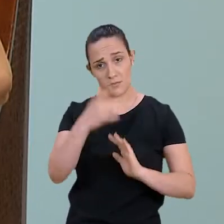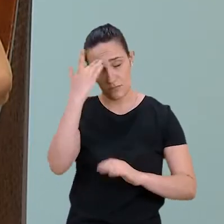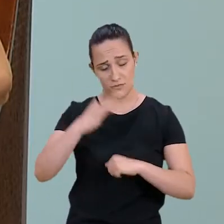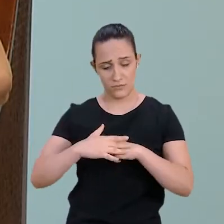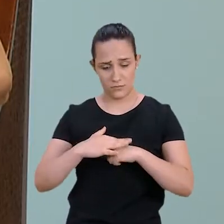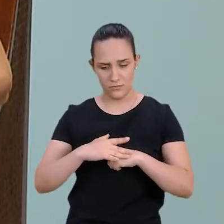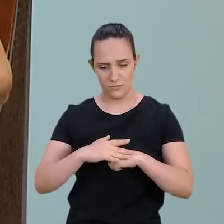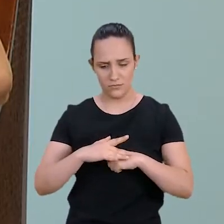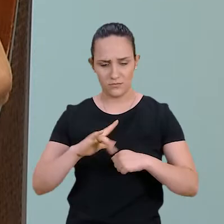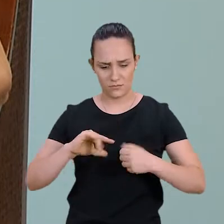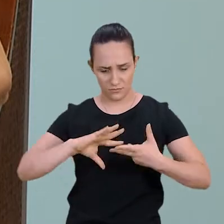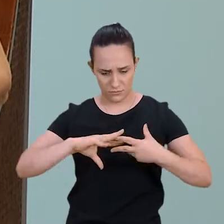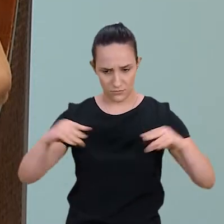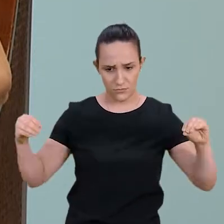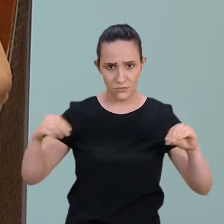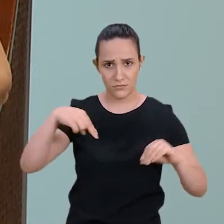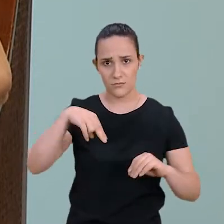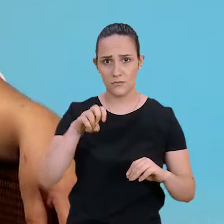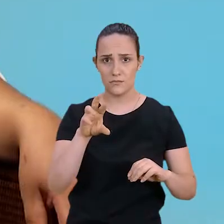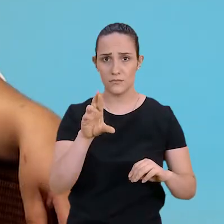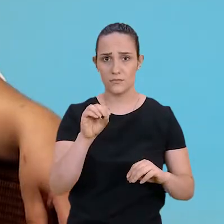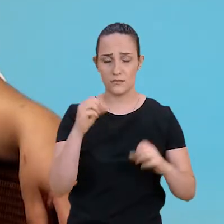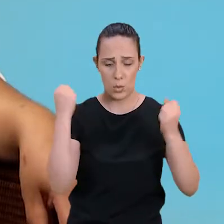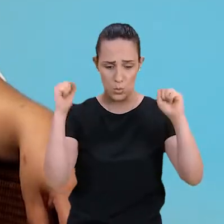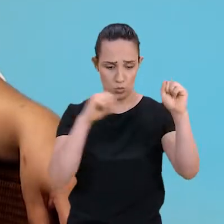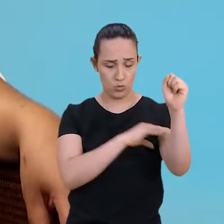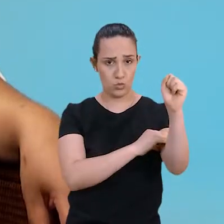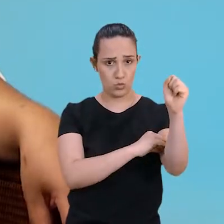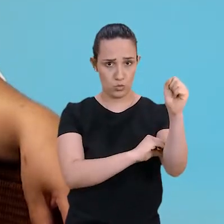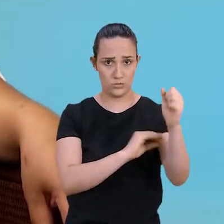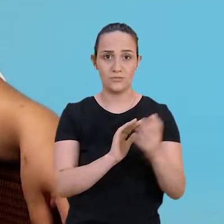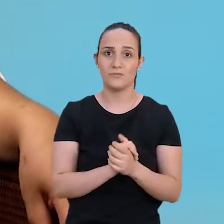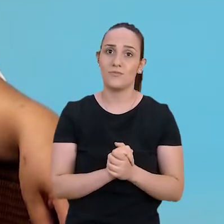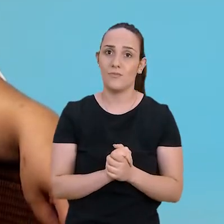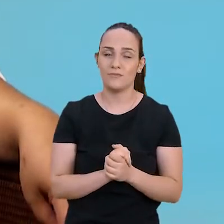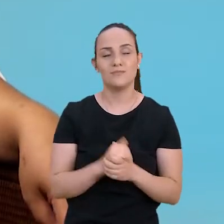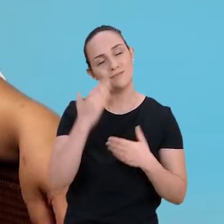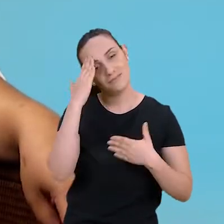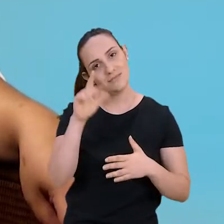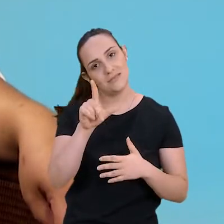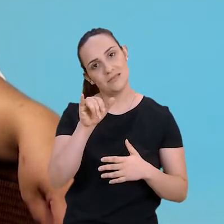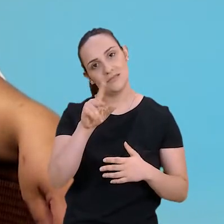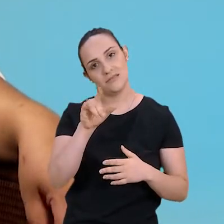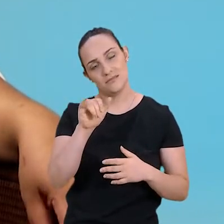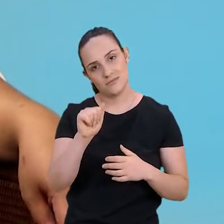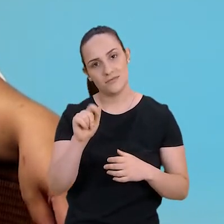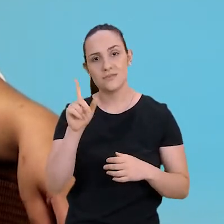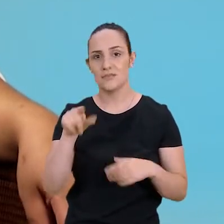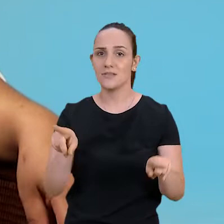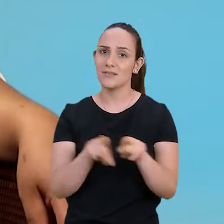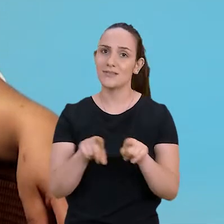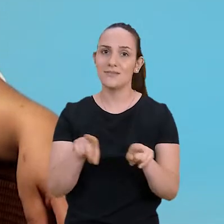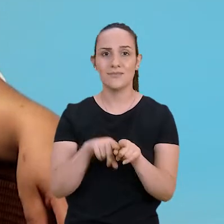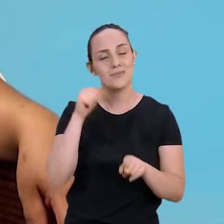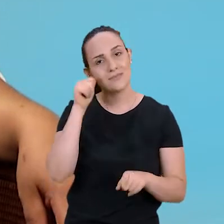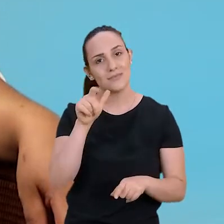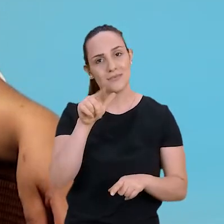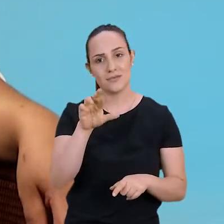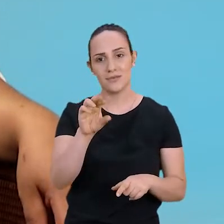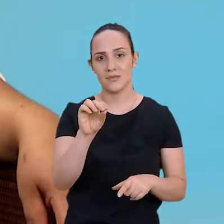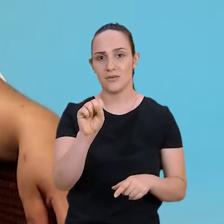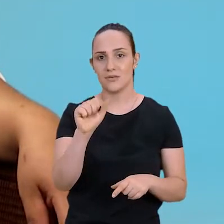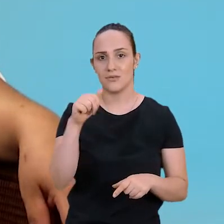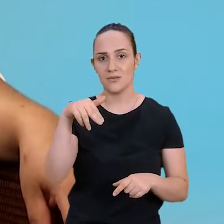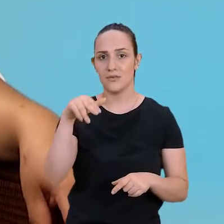muito bem-vinda, obrigada. Obrigada, Lívia. E também com a Rosana Brandão, que é mãe de pessoa com deficiência e ativista